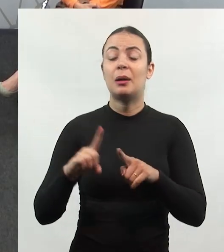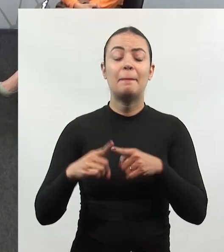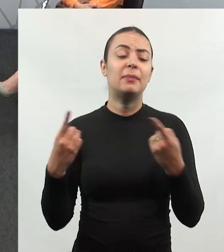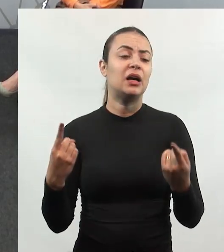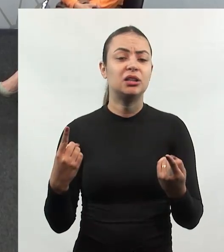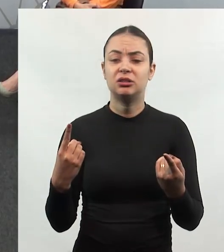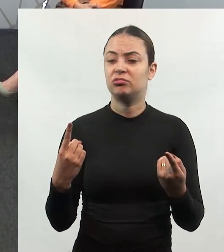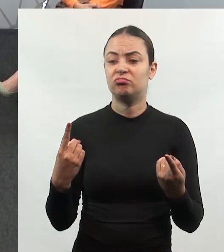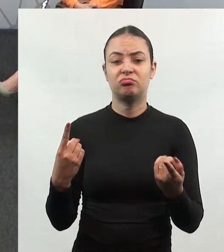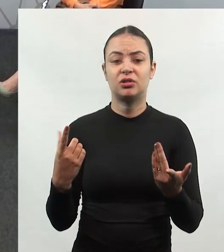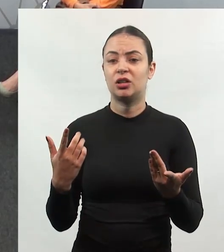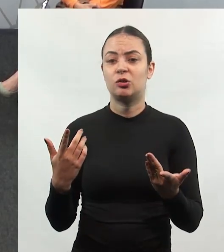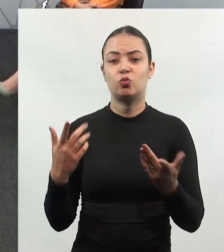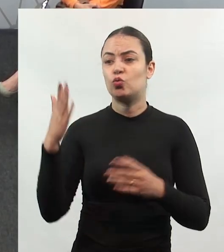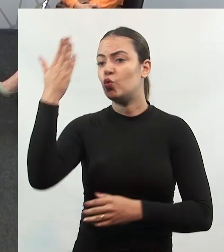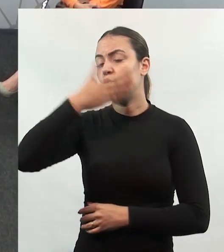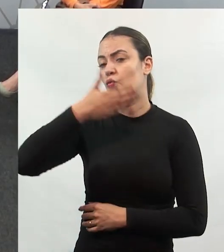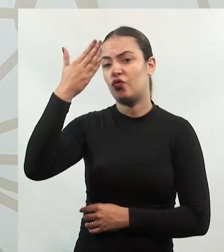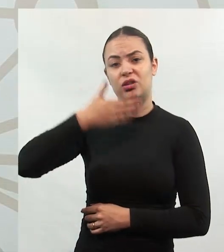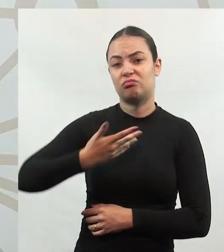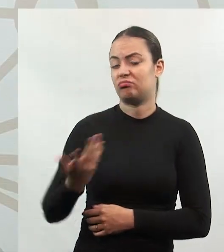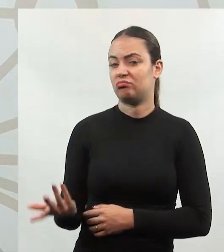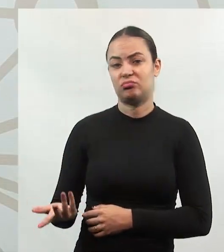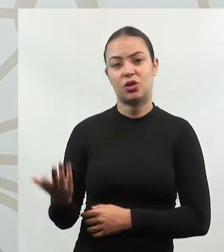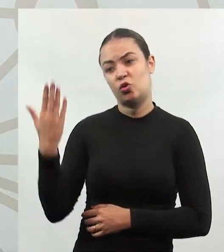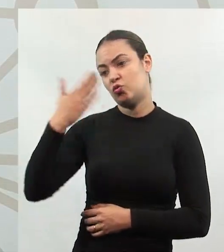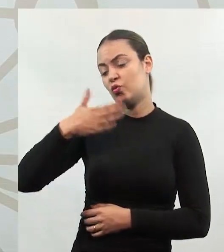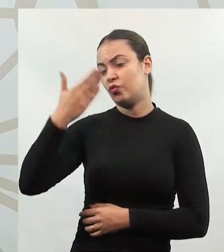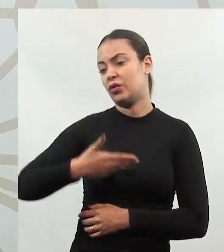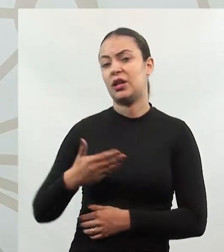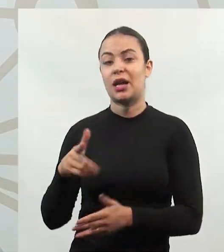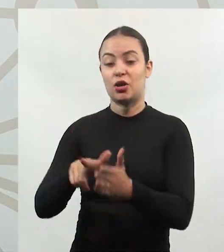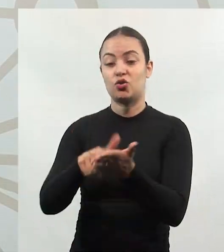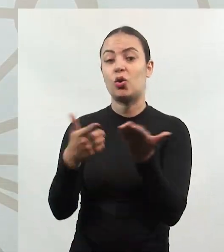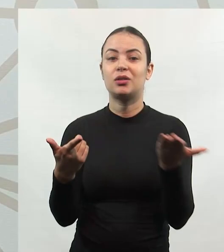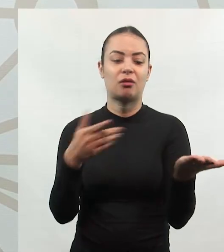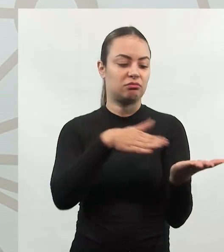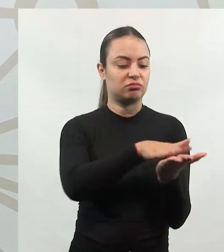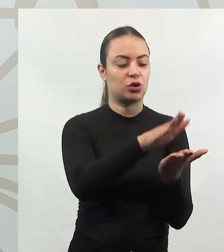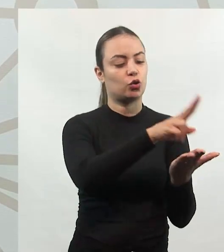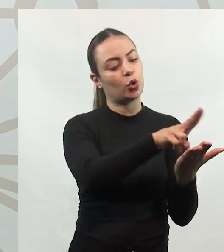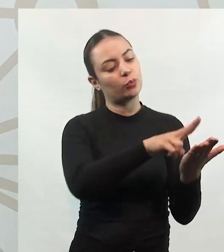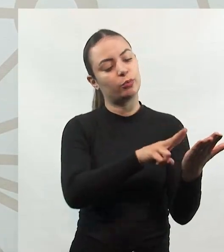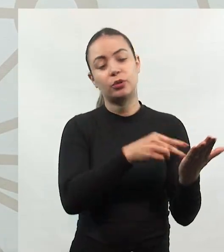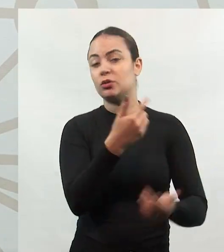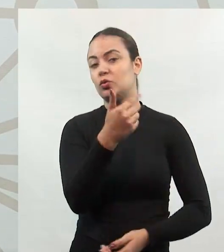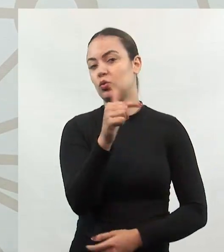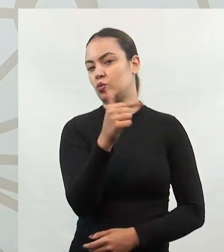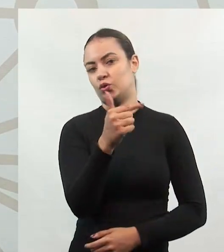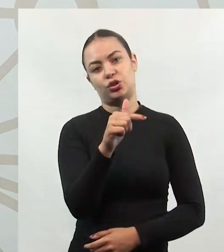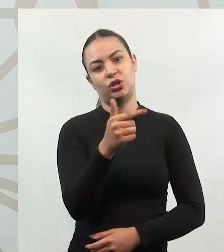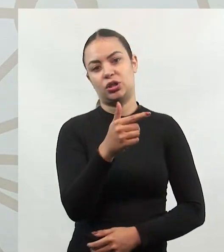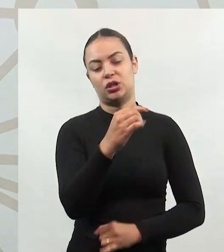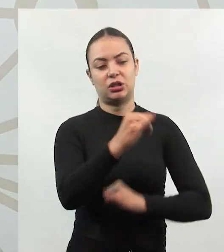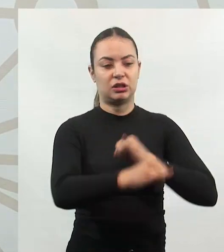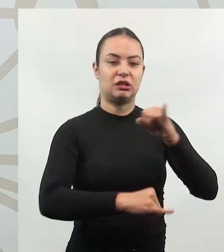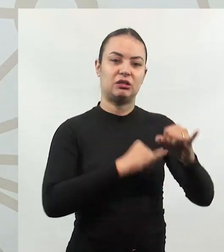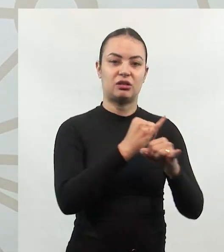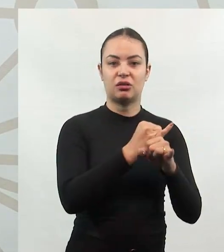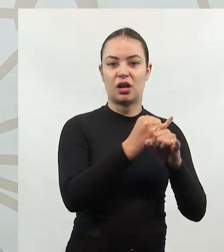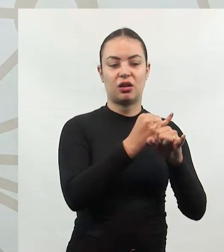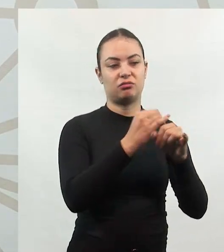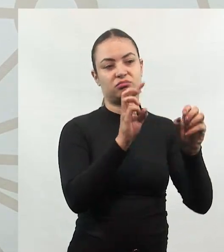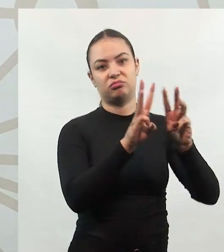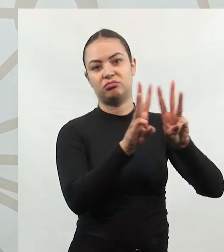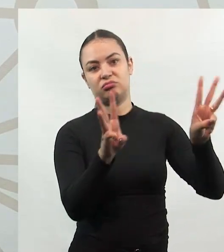desistirem, morrerem, sucumbirem, ou para eu ser chamada. Depois, eu soube que teve até uma